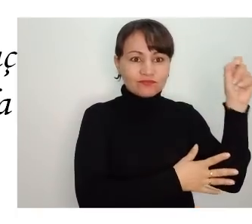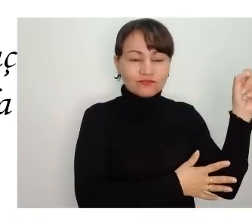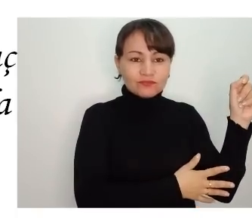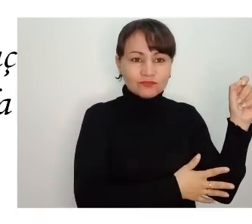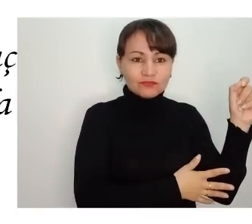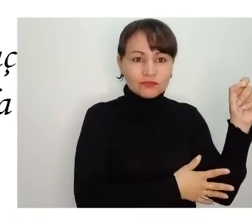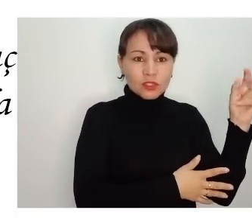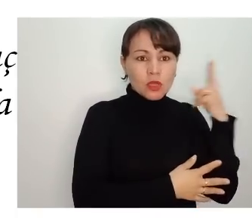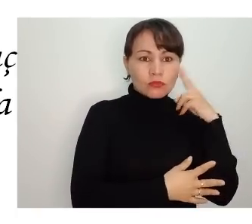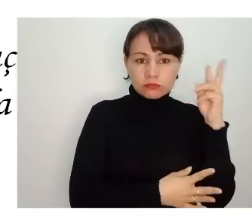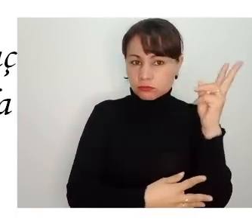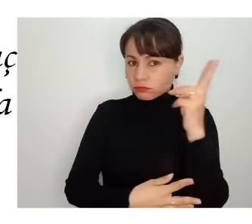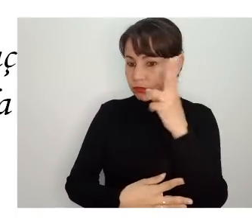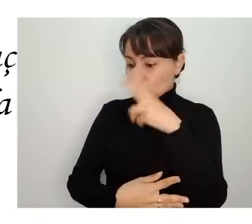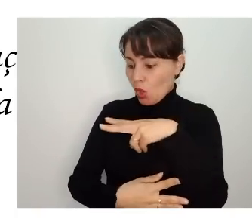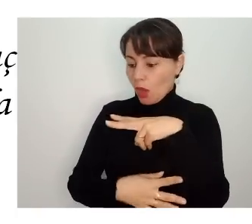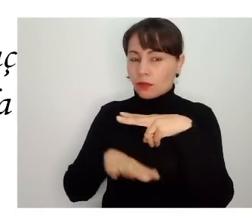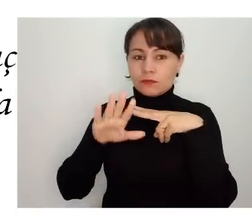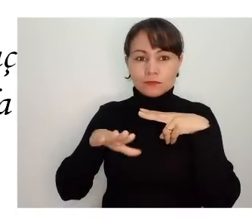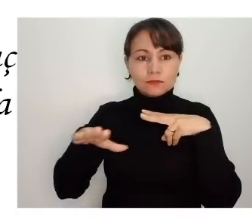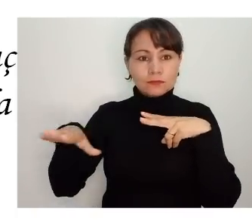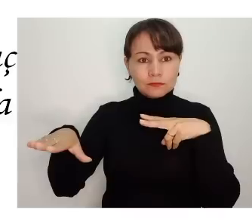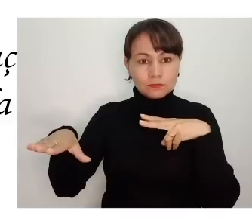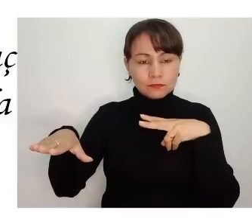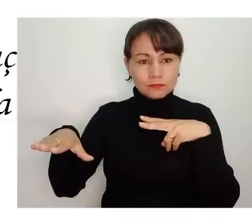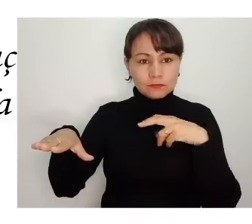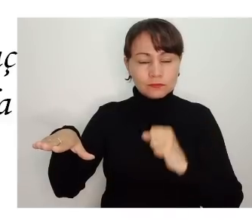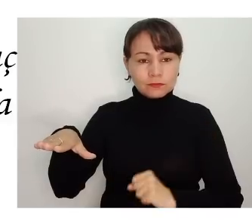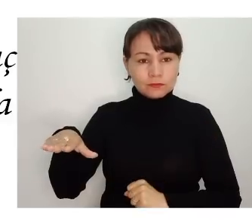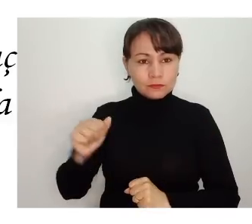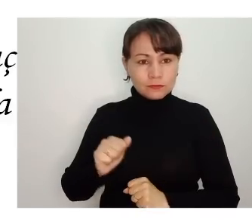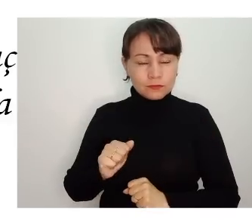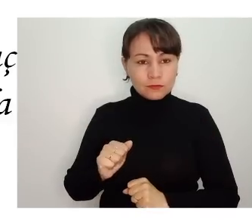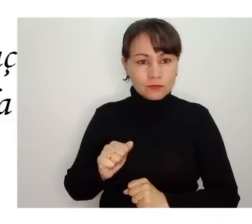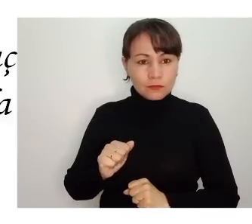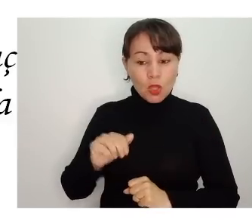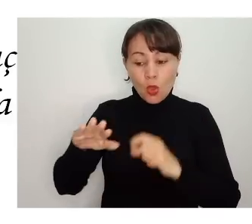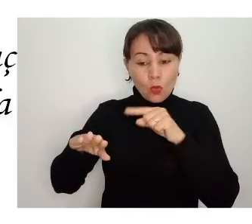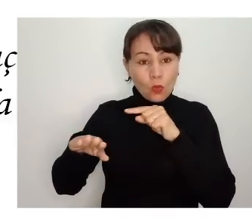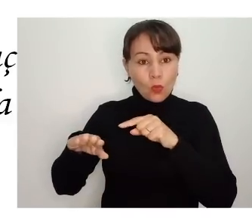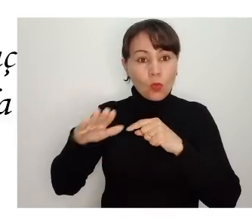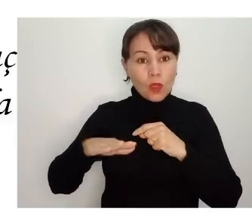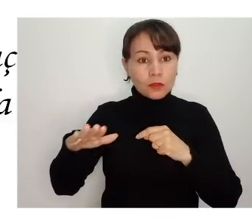de escrever no quadro e olha para o aluno